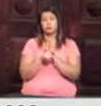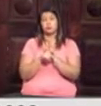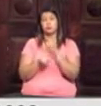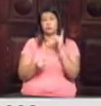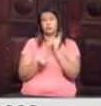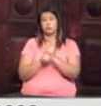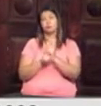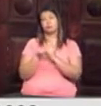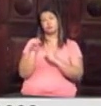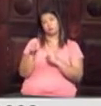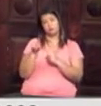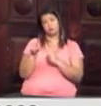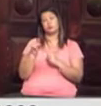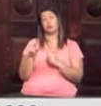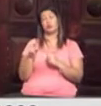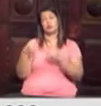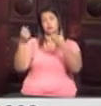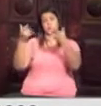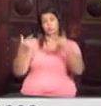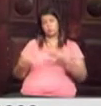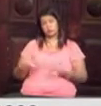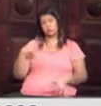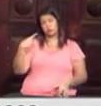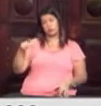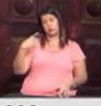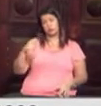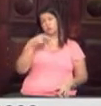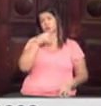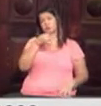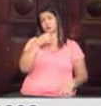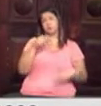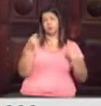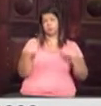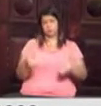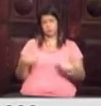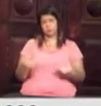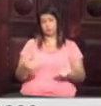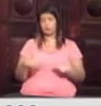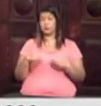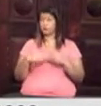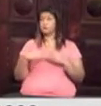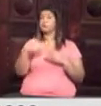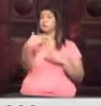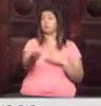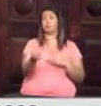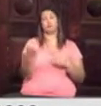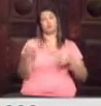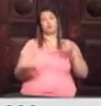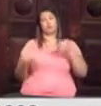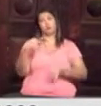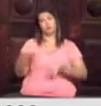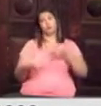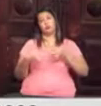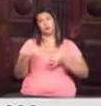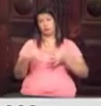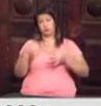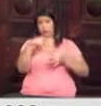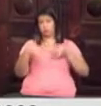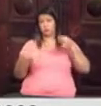o direito ao contraditório e que, a partir daí, haja um julgamento, e o julgamento